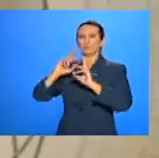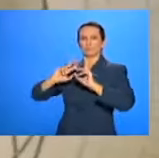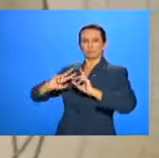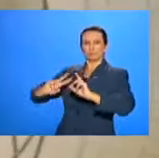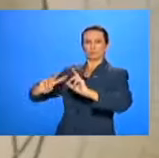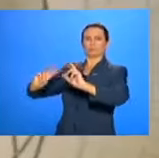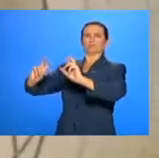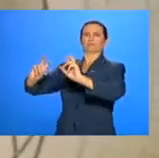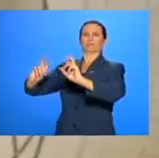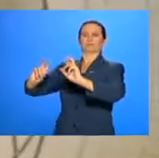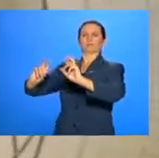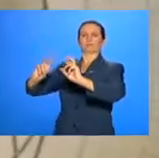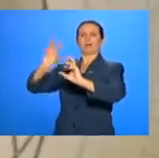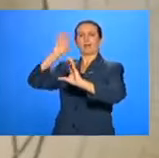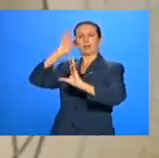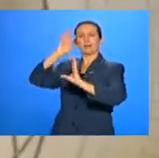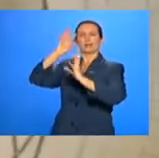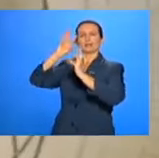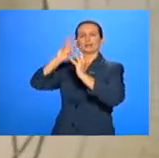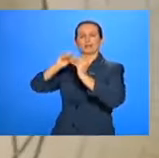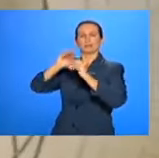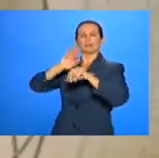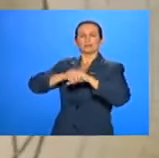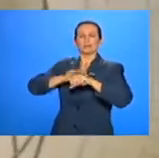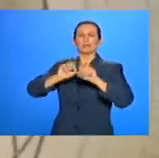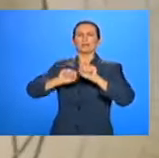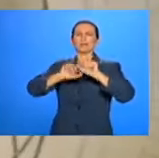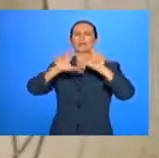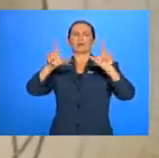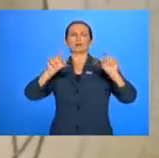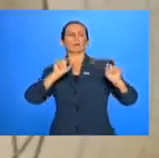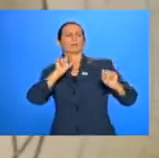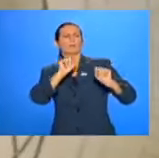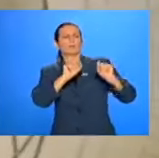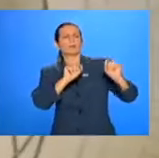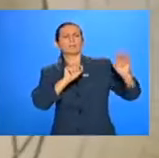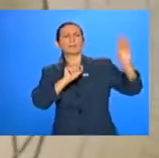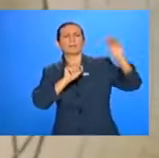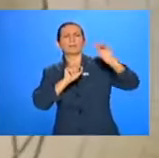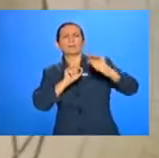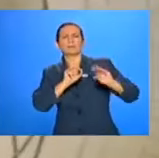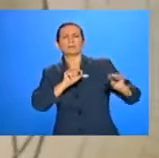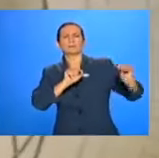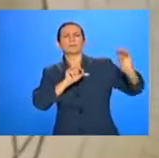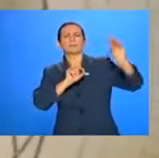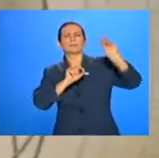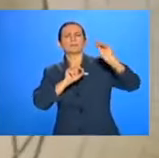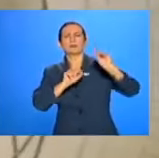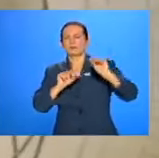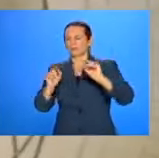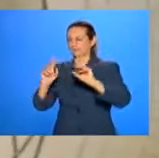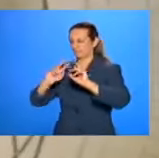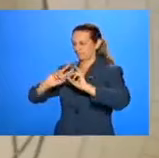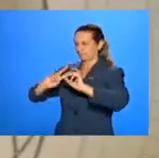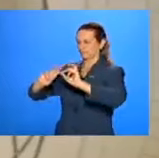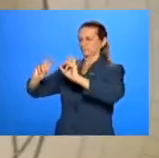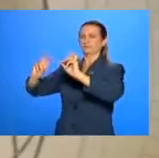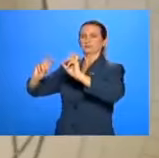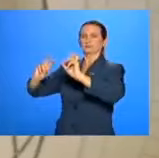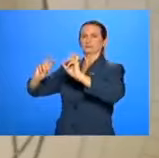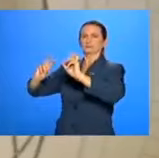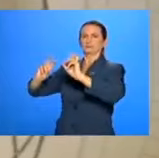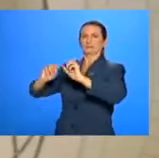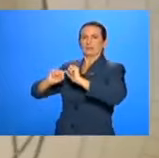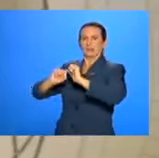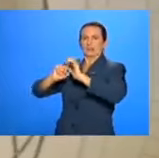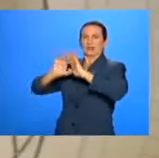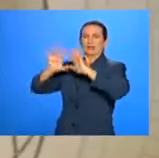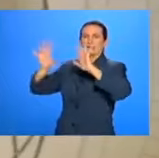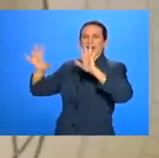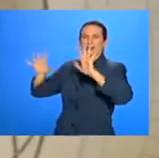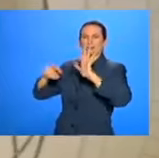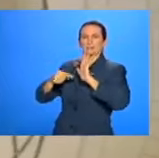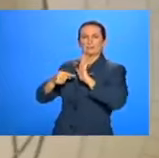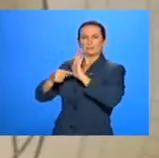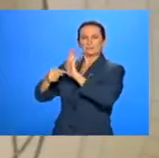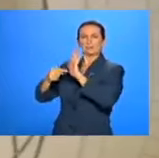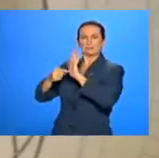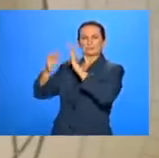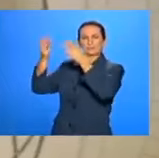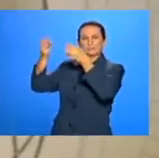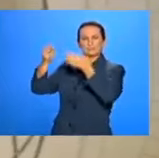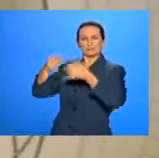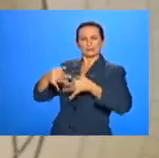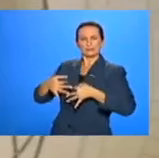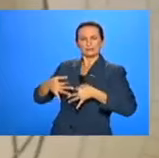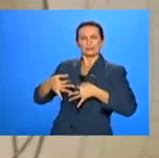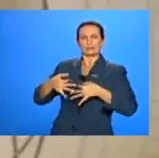possa entender melhor o que está sendo passado, né? E o